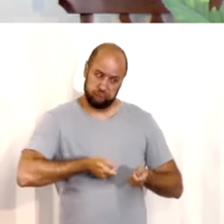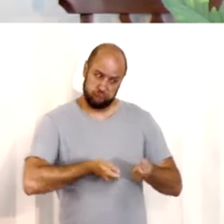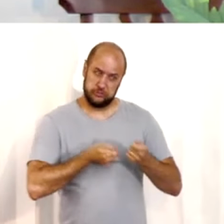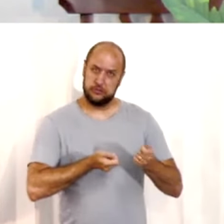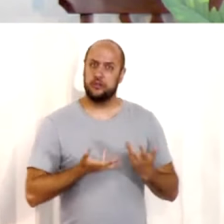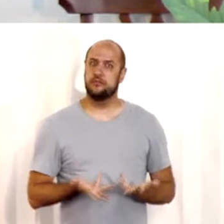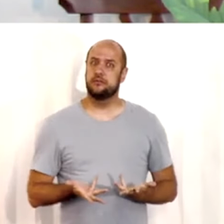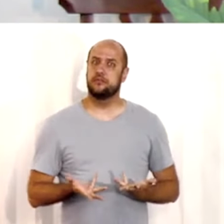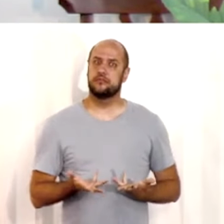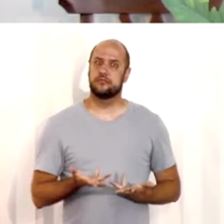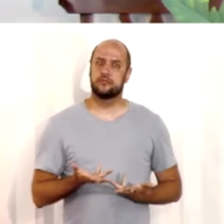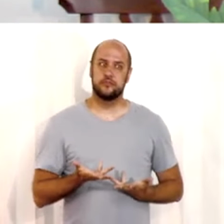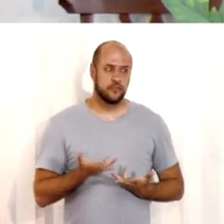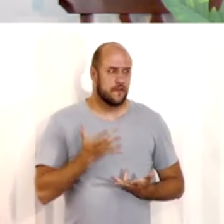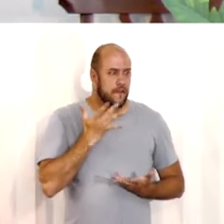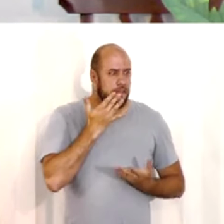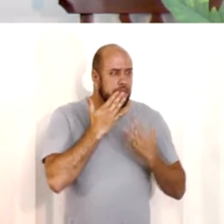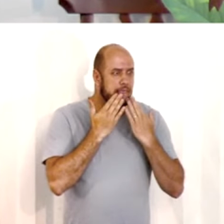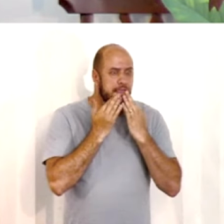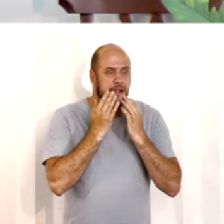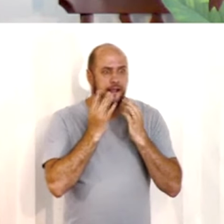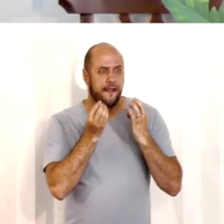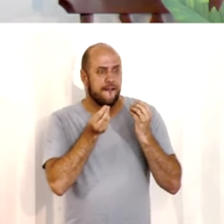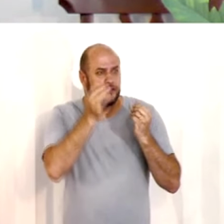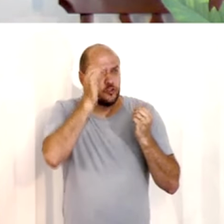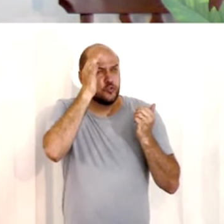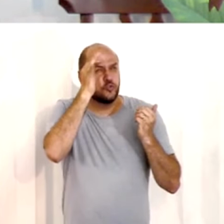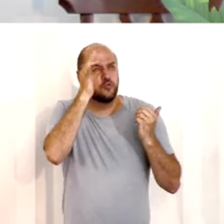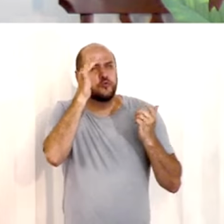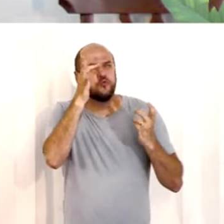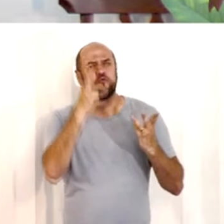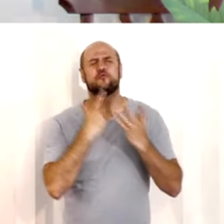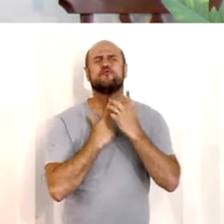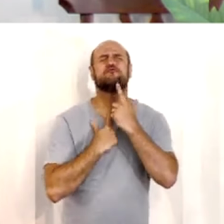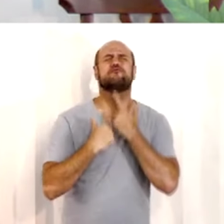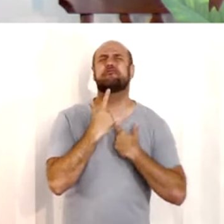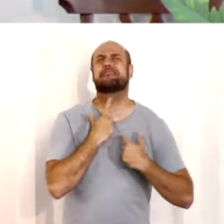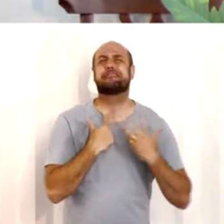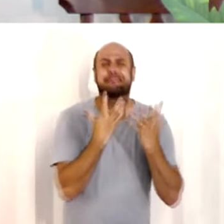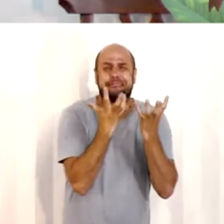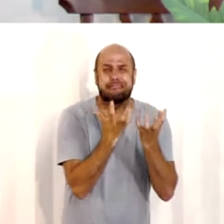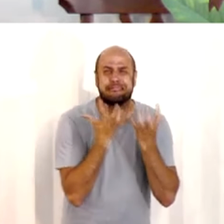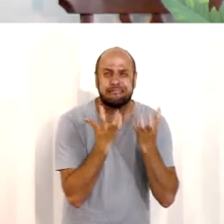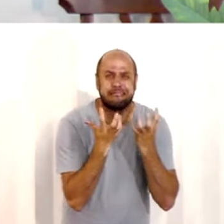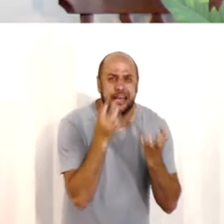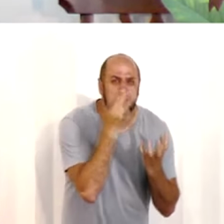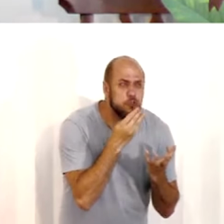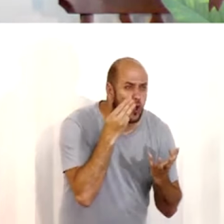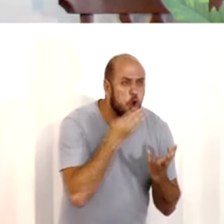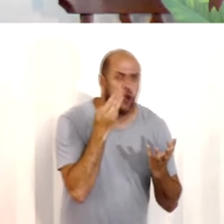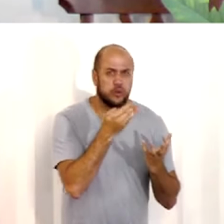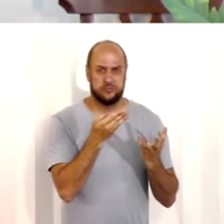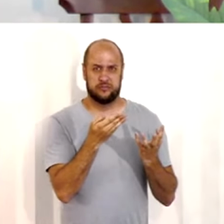que eles, tem gente que sonha, tem gente que quer, tem gente que sofre. E de repente, quando